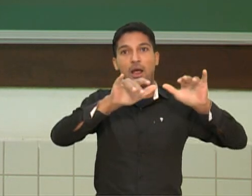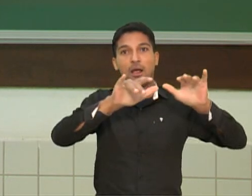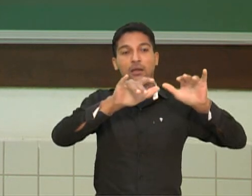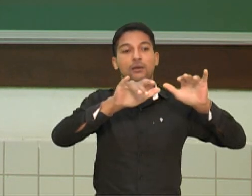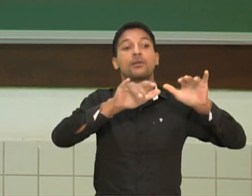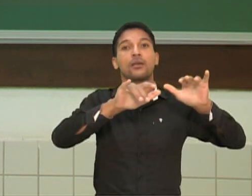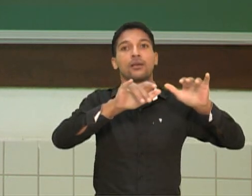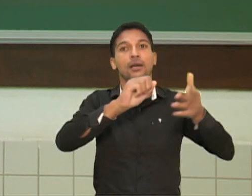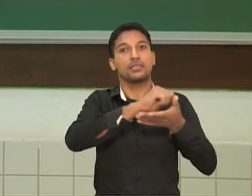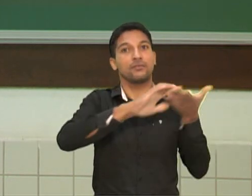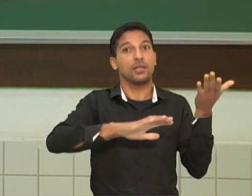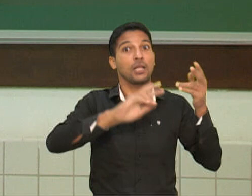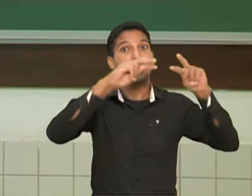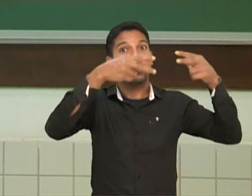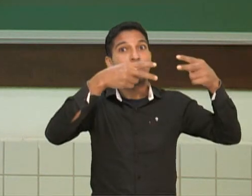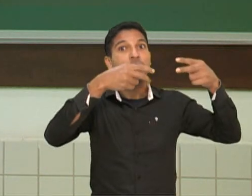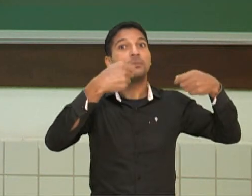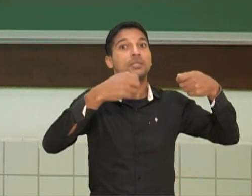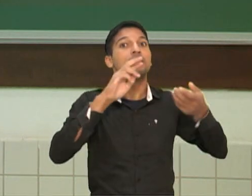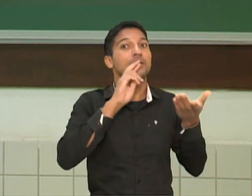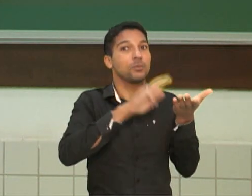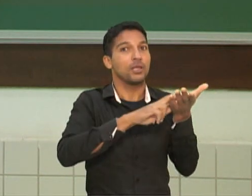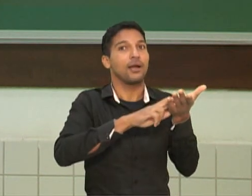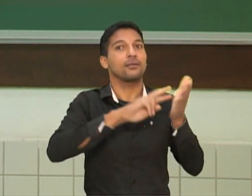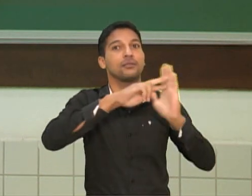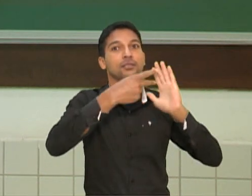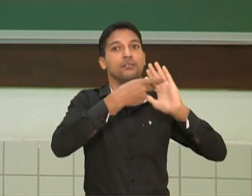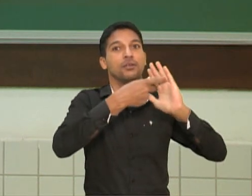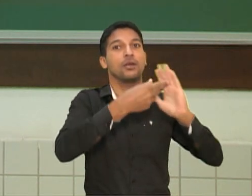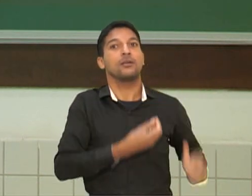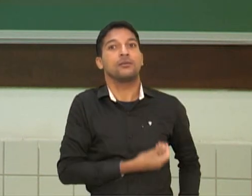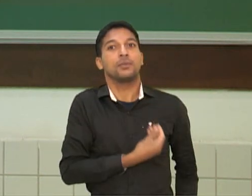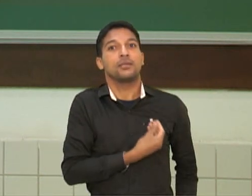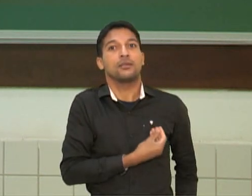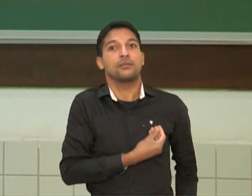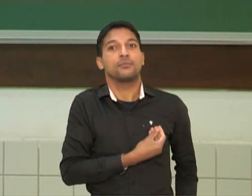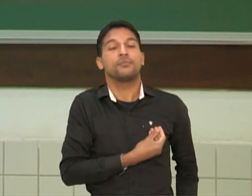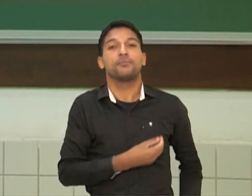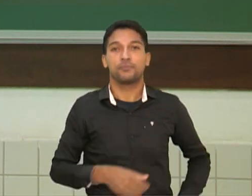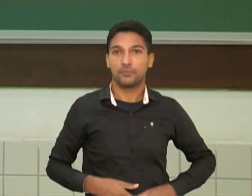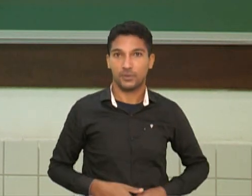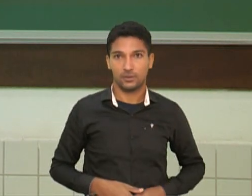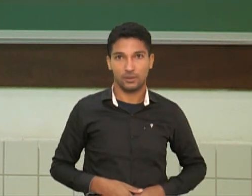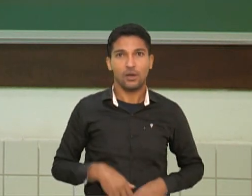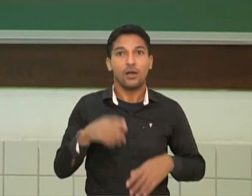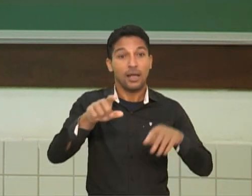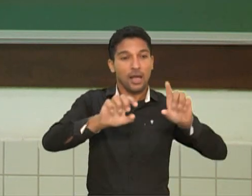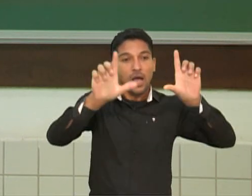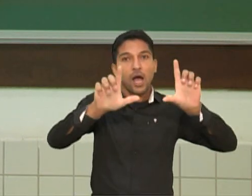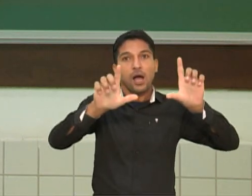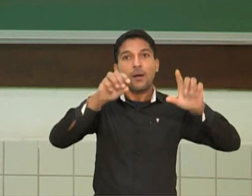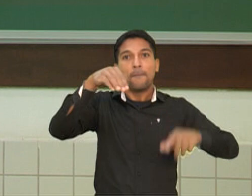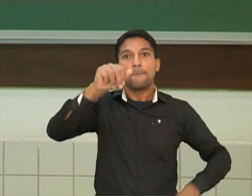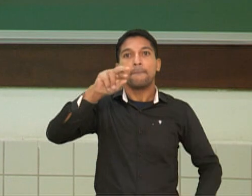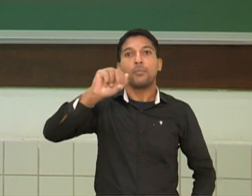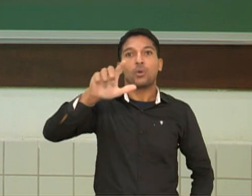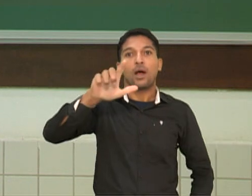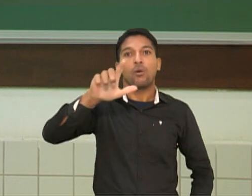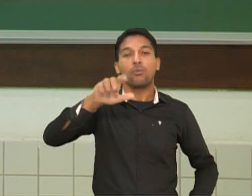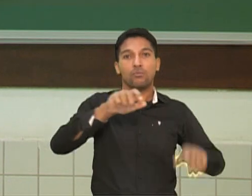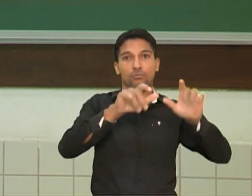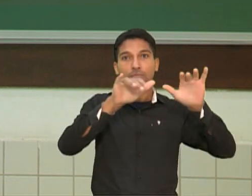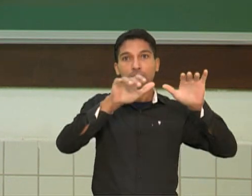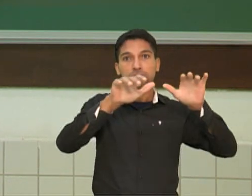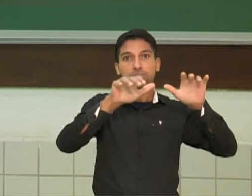relação ao conteúdo, eu sei que daqui fica bem ruim de eu conseguir entender o que vocês estão querendo me perguntar, então você pergunta lá pelo mural e fala com o